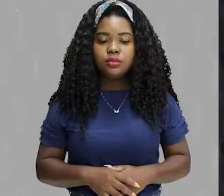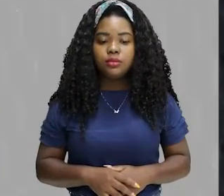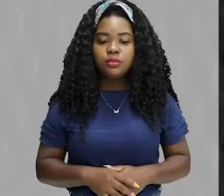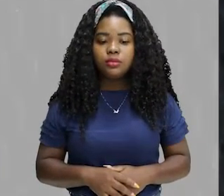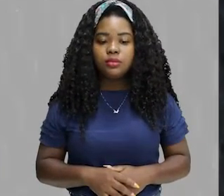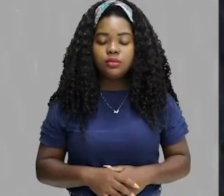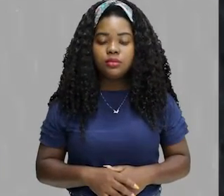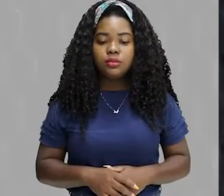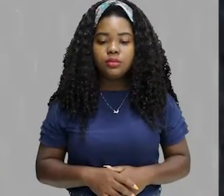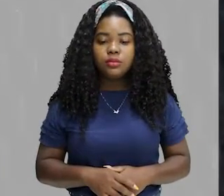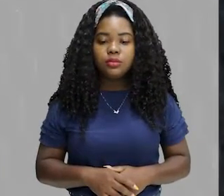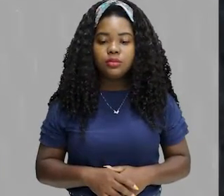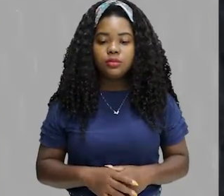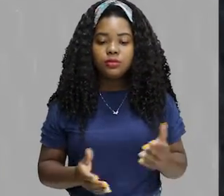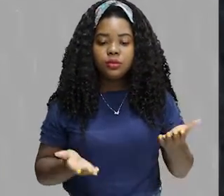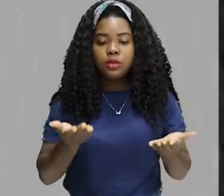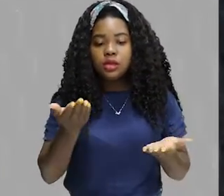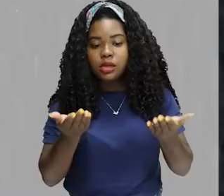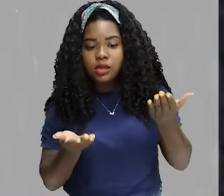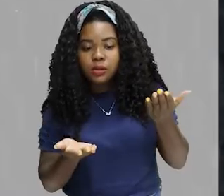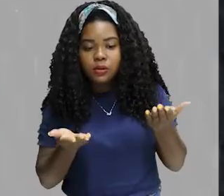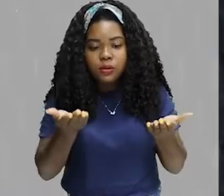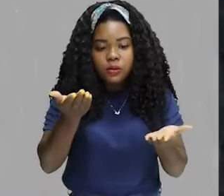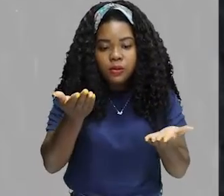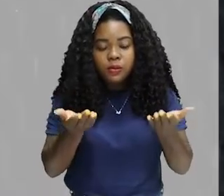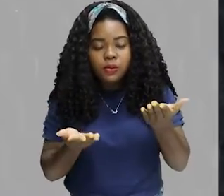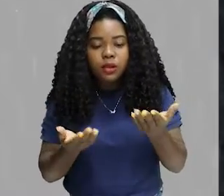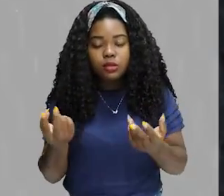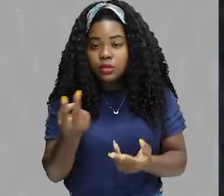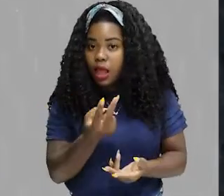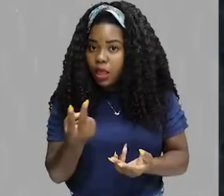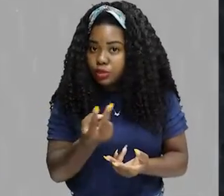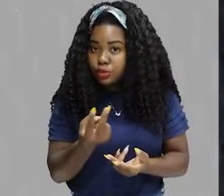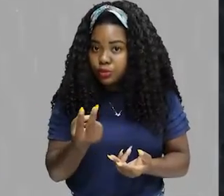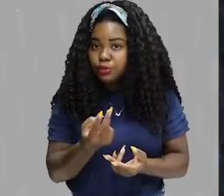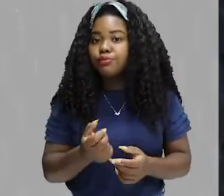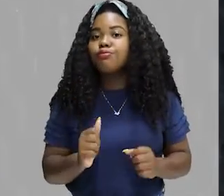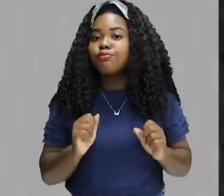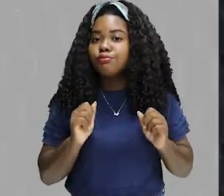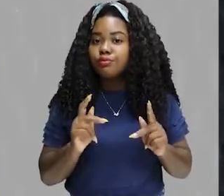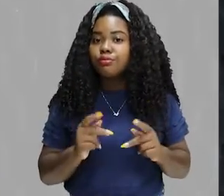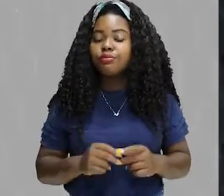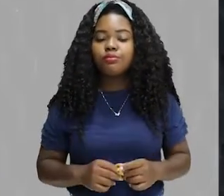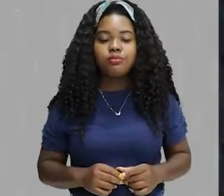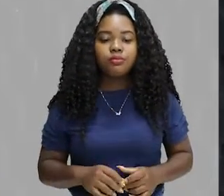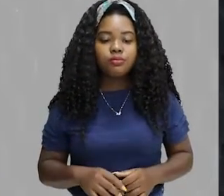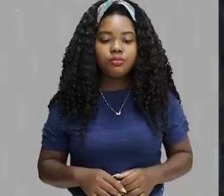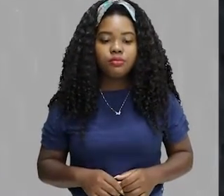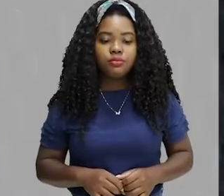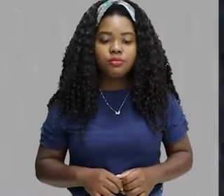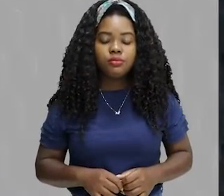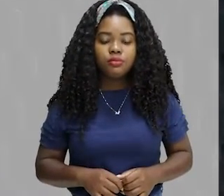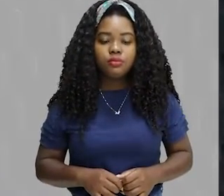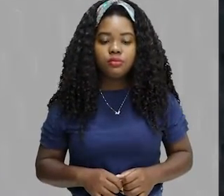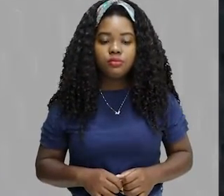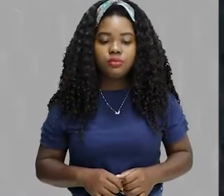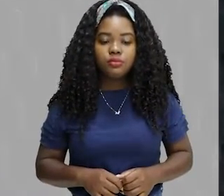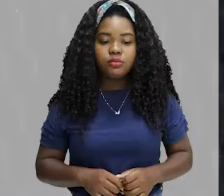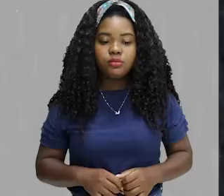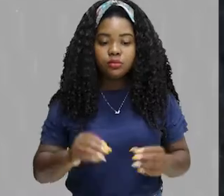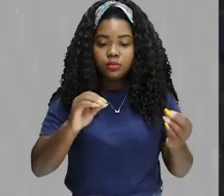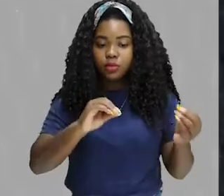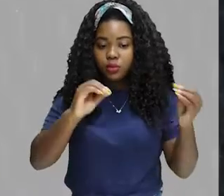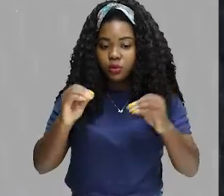né, nós vamos fazer o balanceamento, né, das outras substâncias. Então, eu coloquei